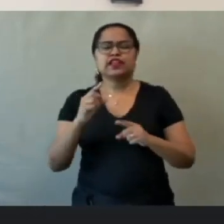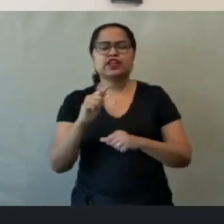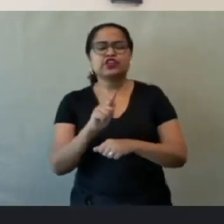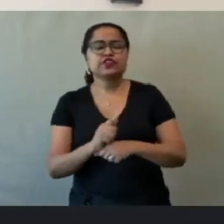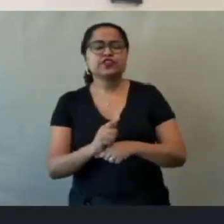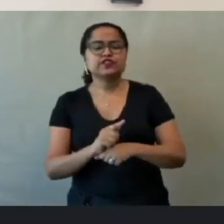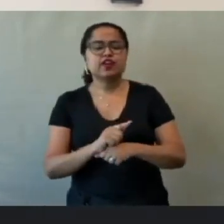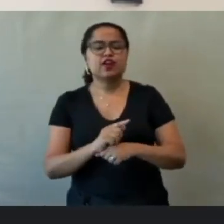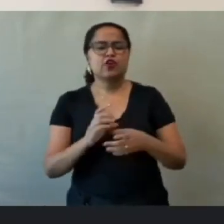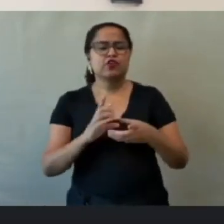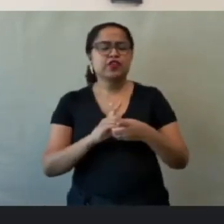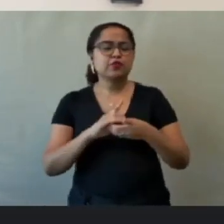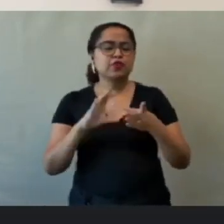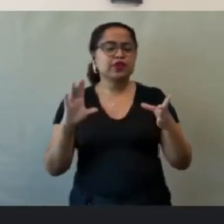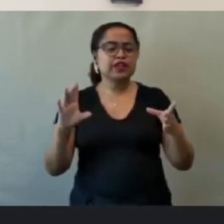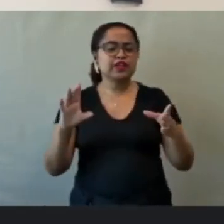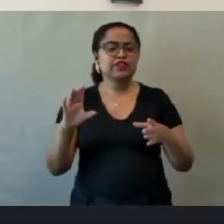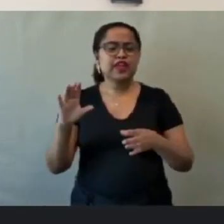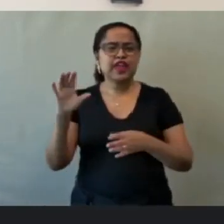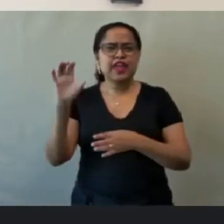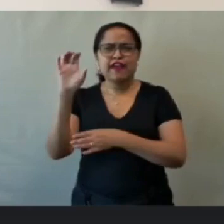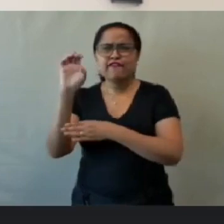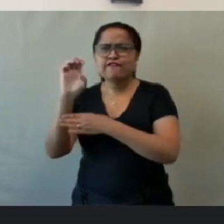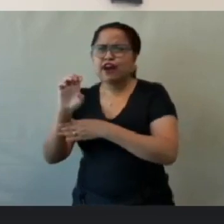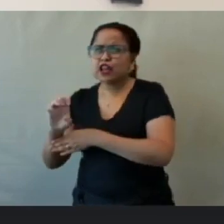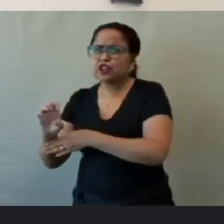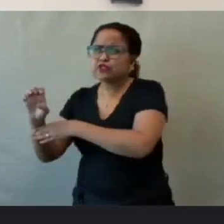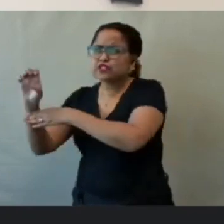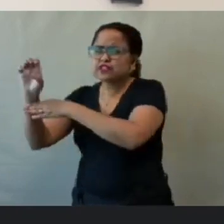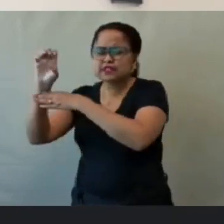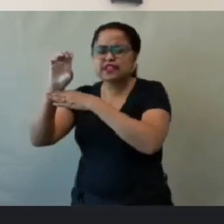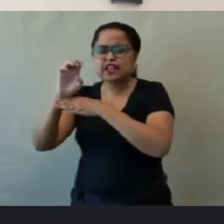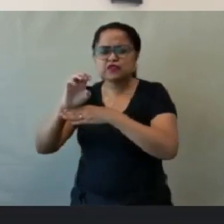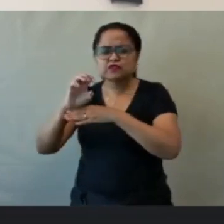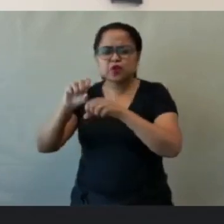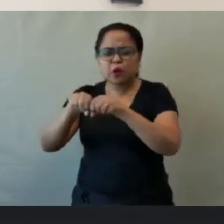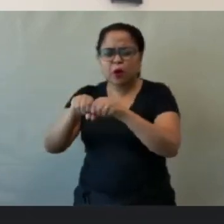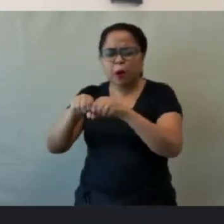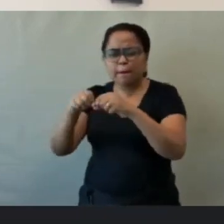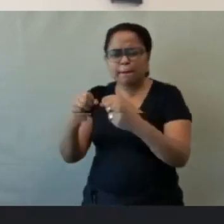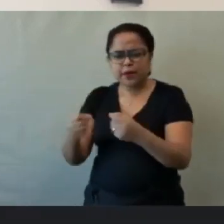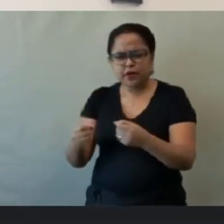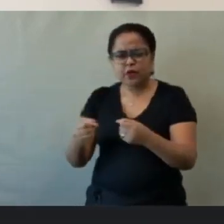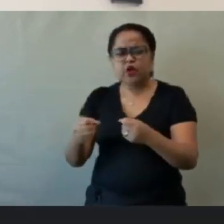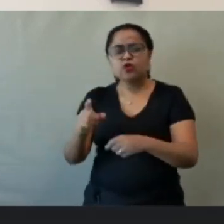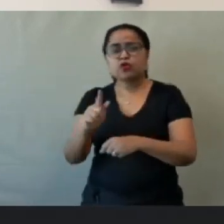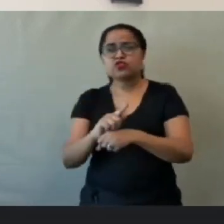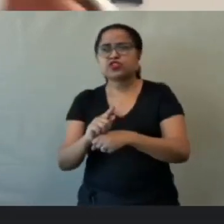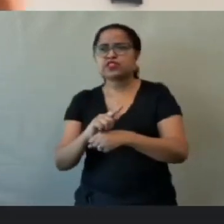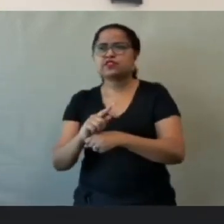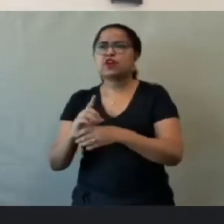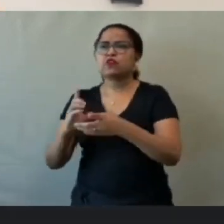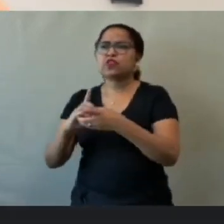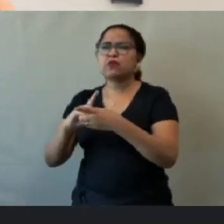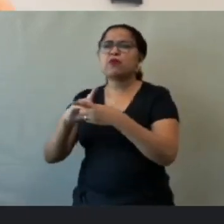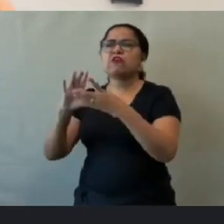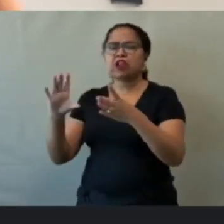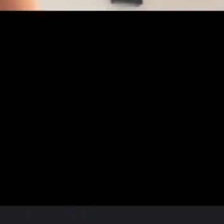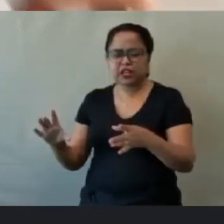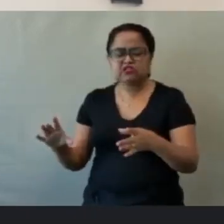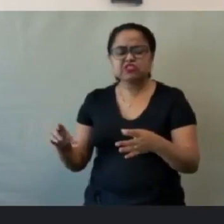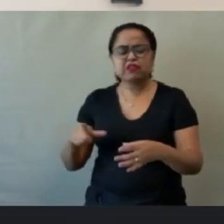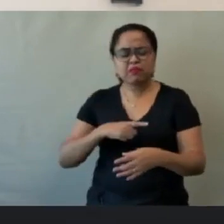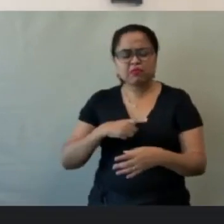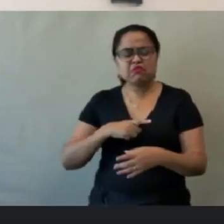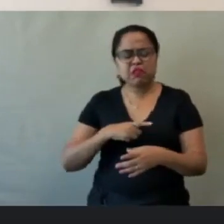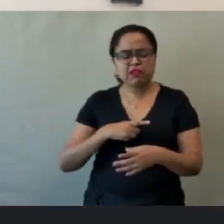vários estados brasileiros nós tivemos um rompimento com o processo da gestão democrática, e isso é grave, porque quando você